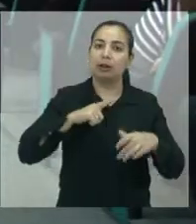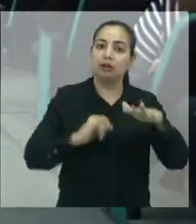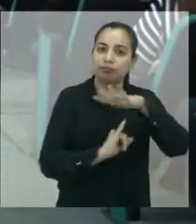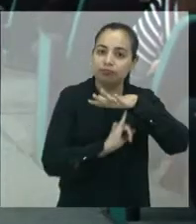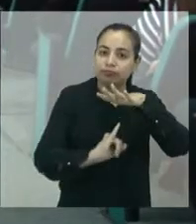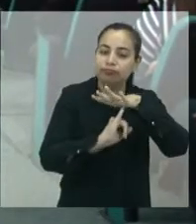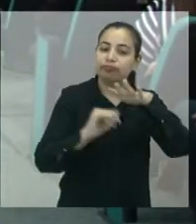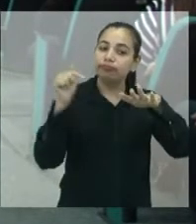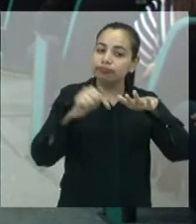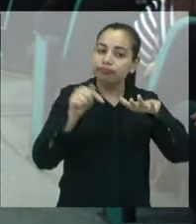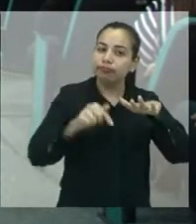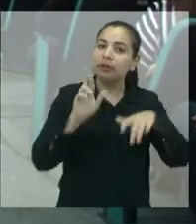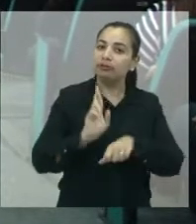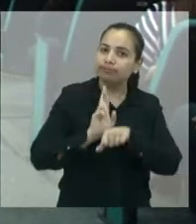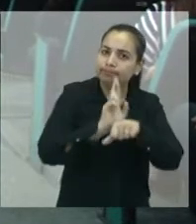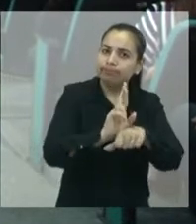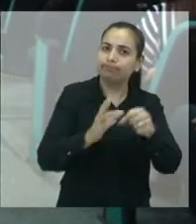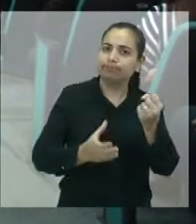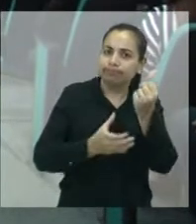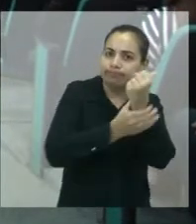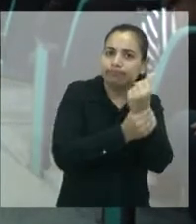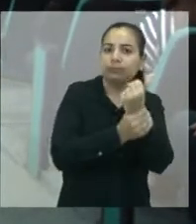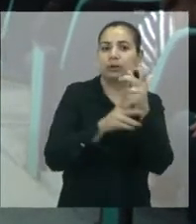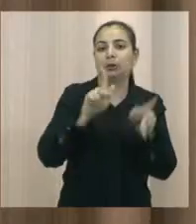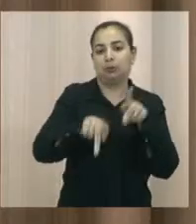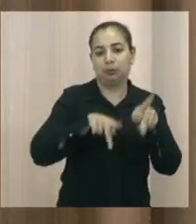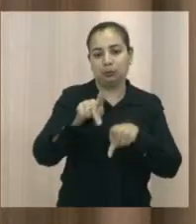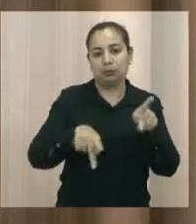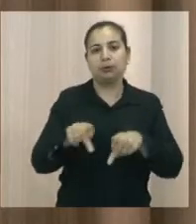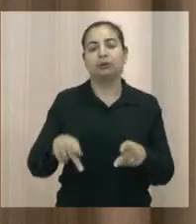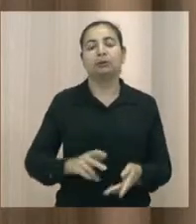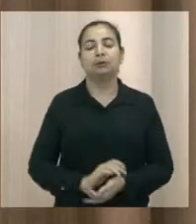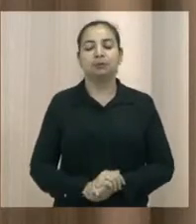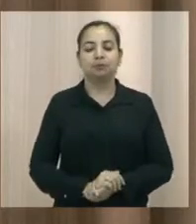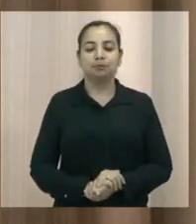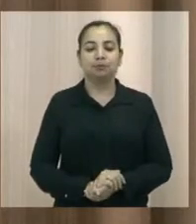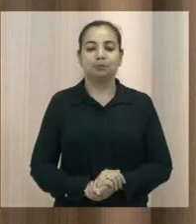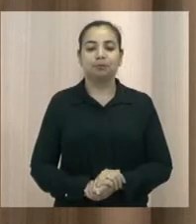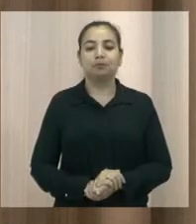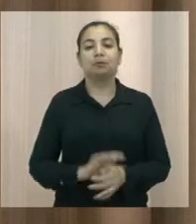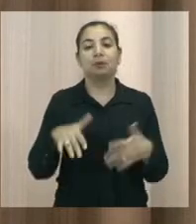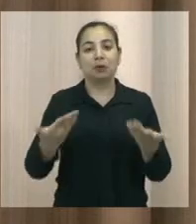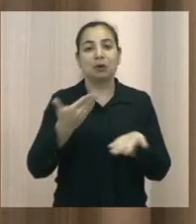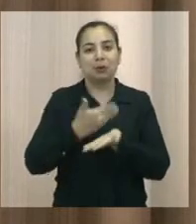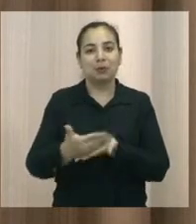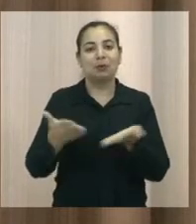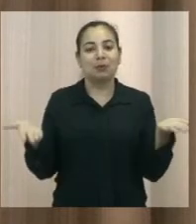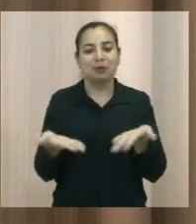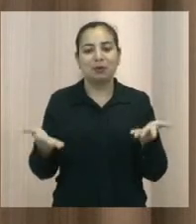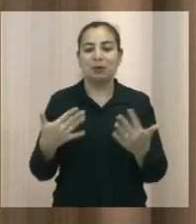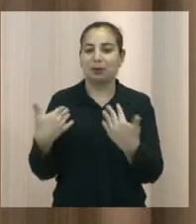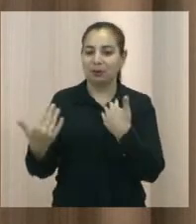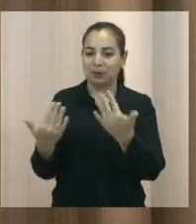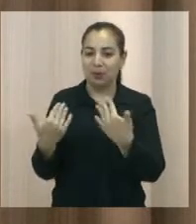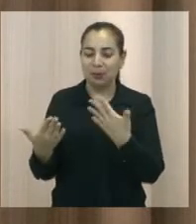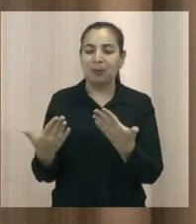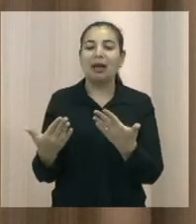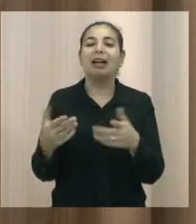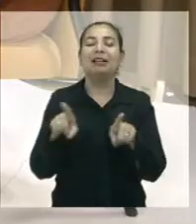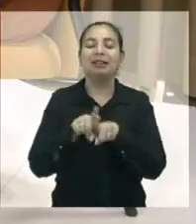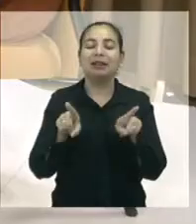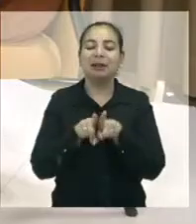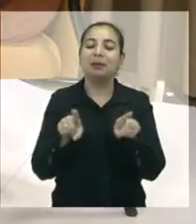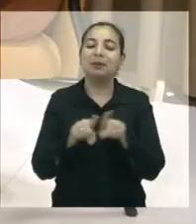a retaguarda do povo, a retaguarda da população. E a gente começa agora esse bate-papo e eu gostaria de